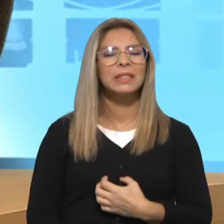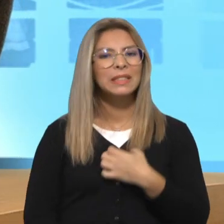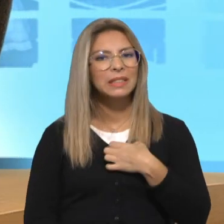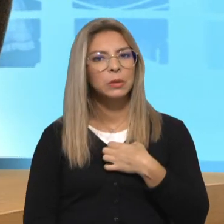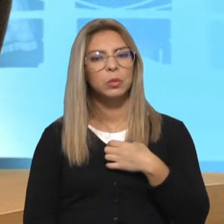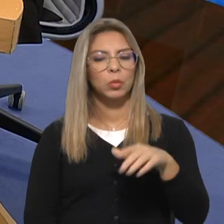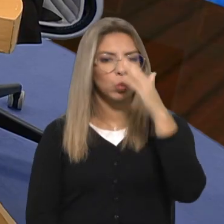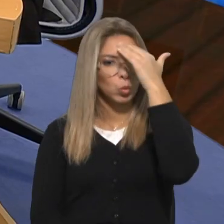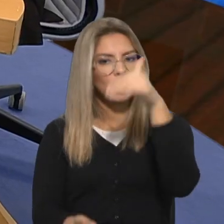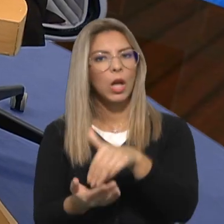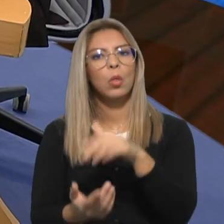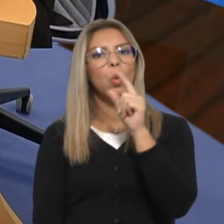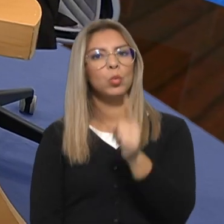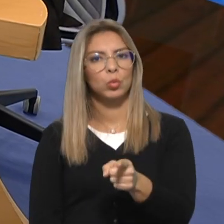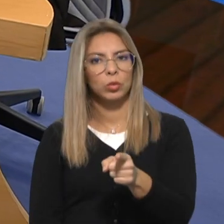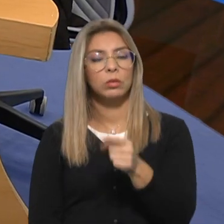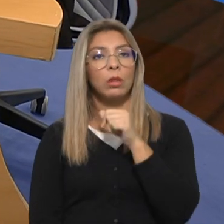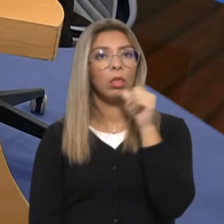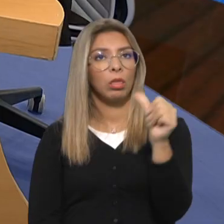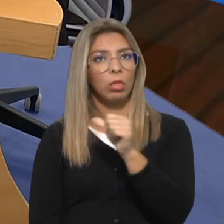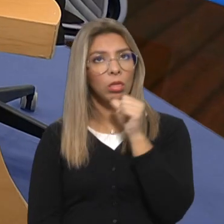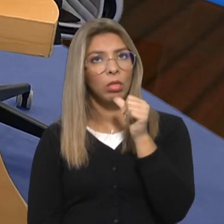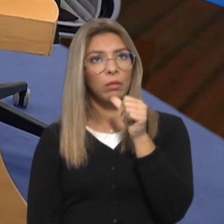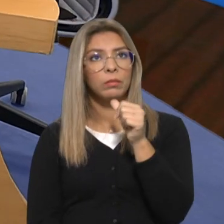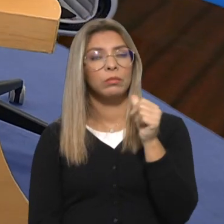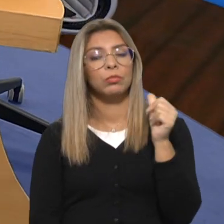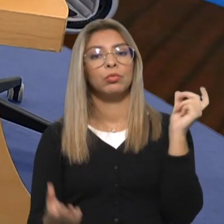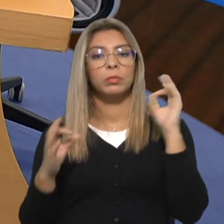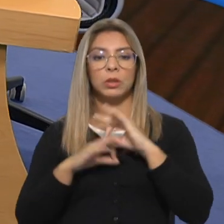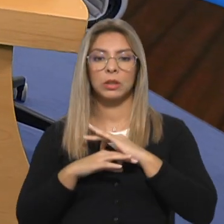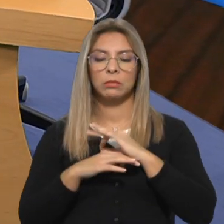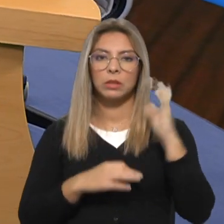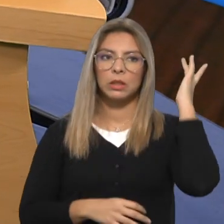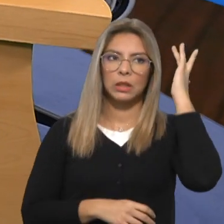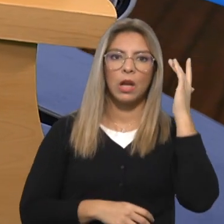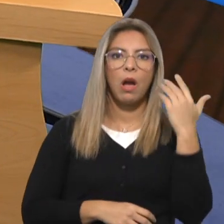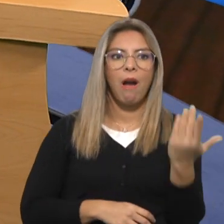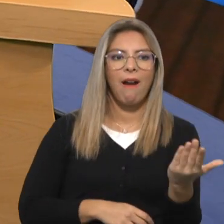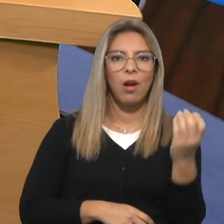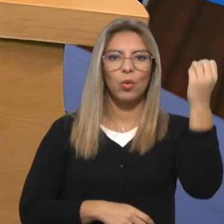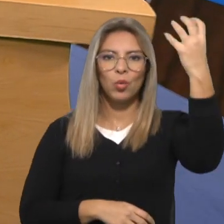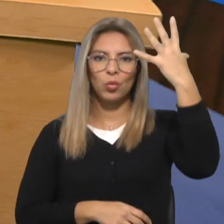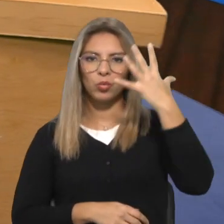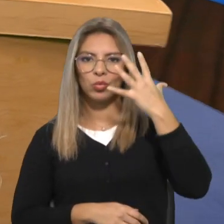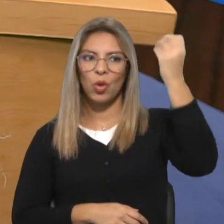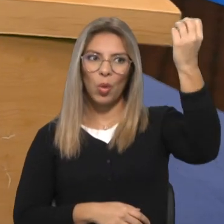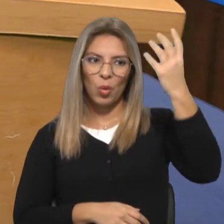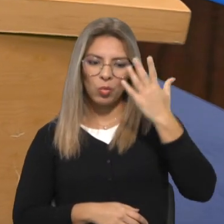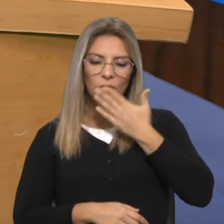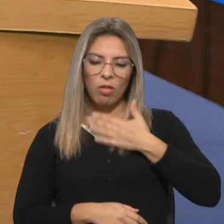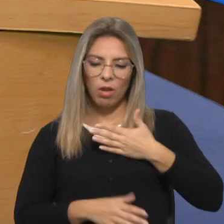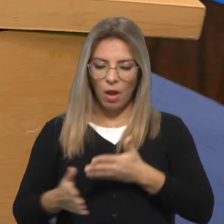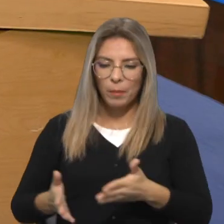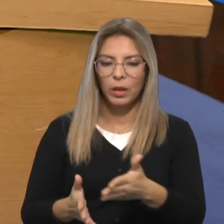nossa experiência é sempre este, que de facto, quando há o Espírito Santo, existe a luz. E a luz ilumina os caminhos. E a